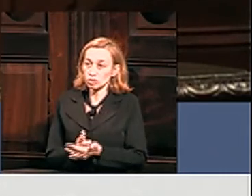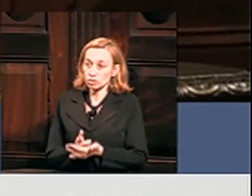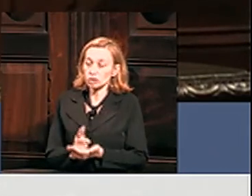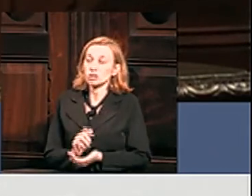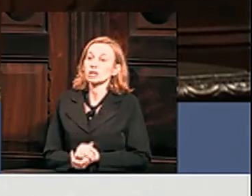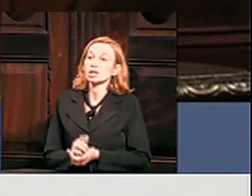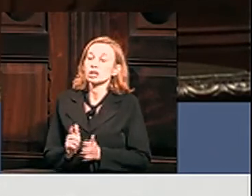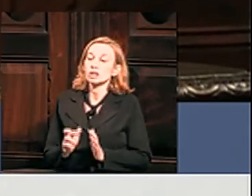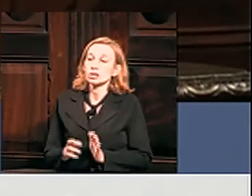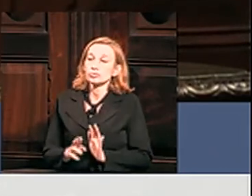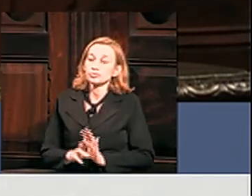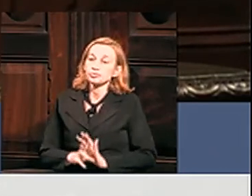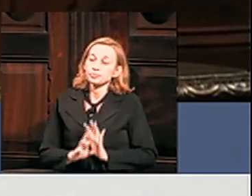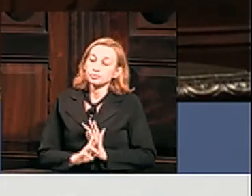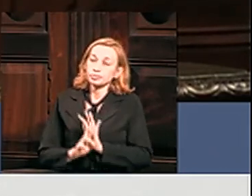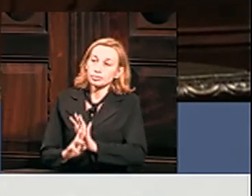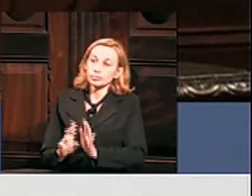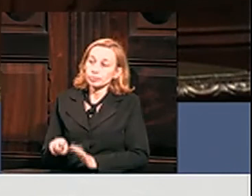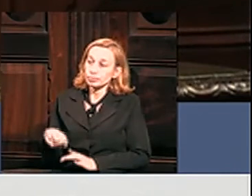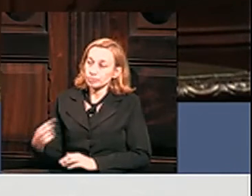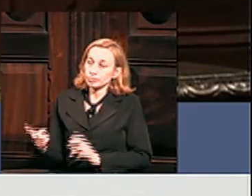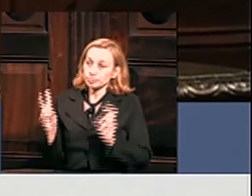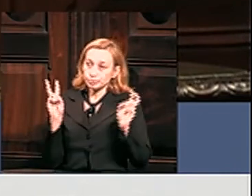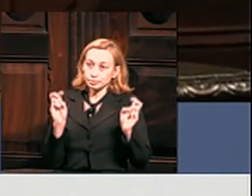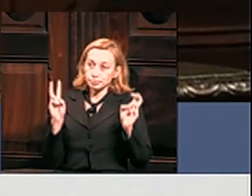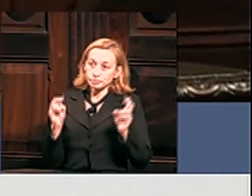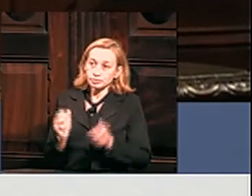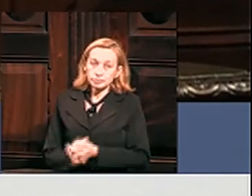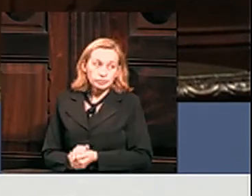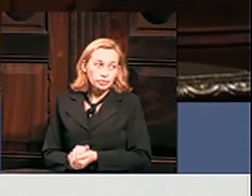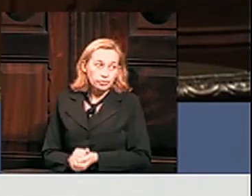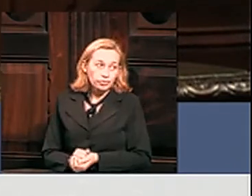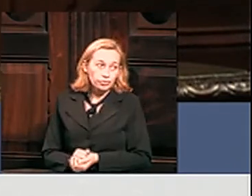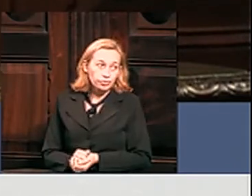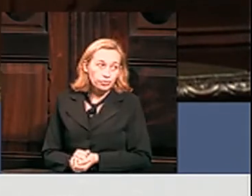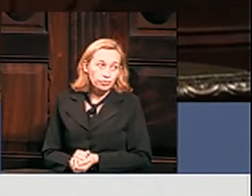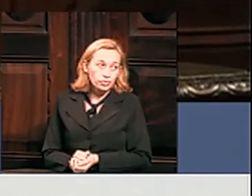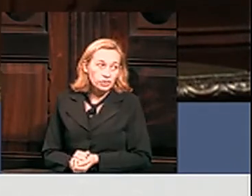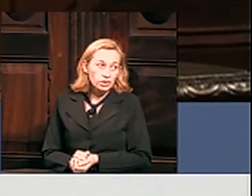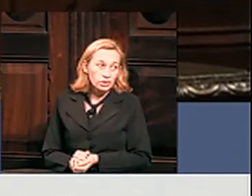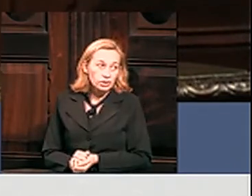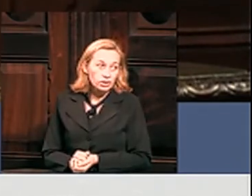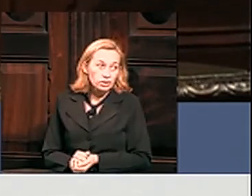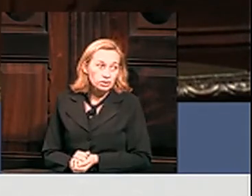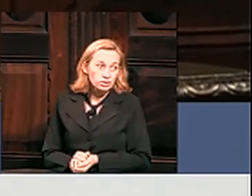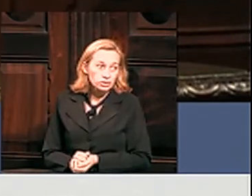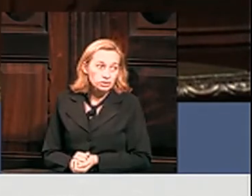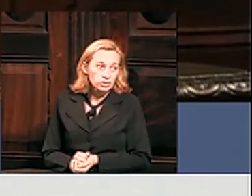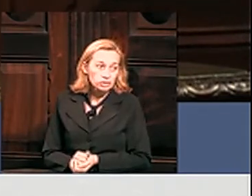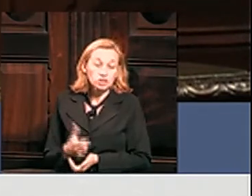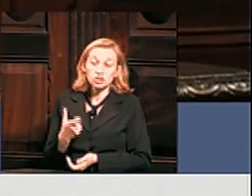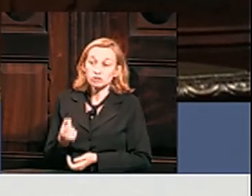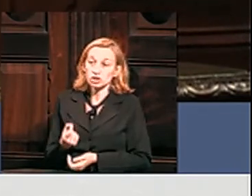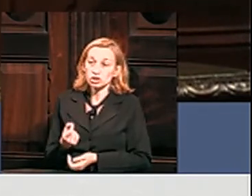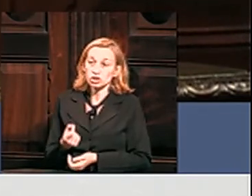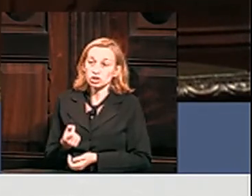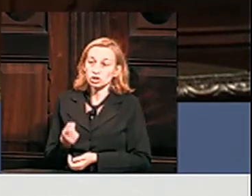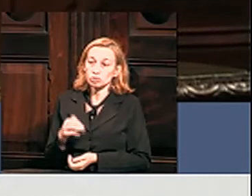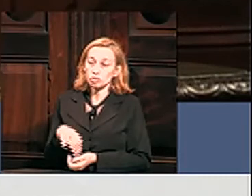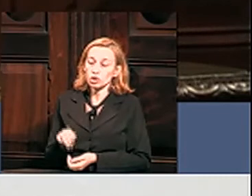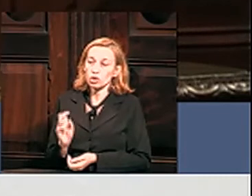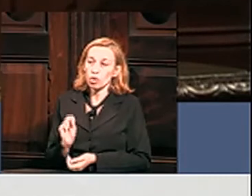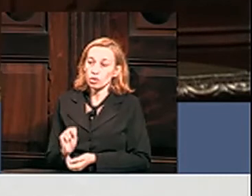como o aumento descontrolado do restos a pagar na ordem de 20 bilhões de